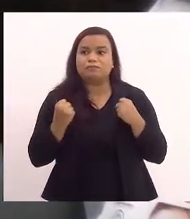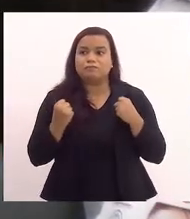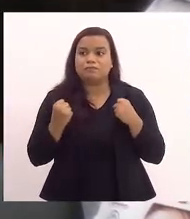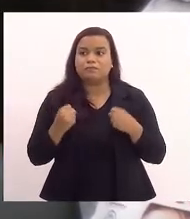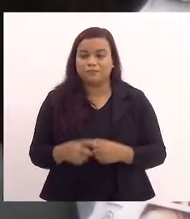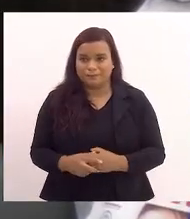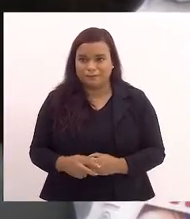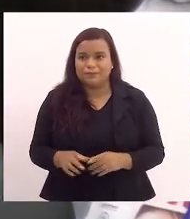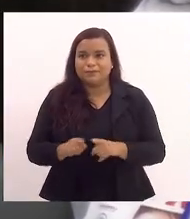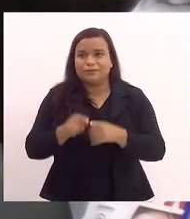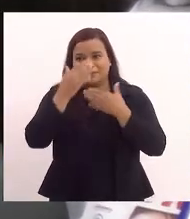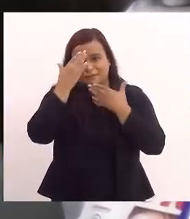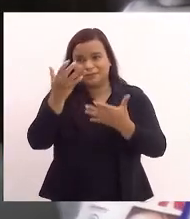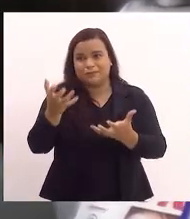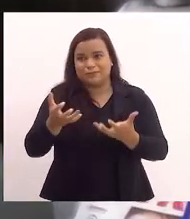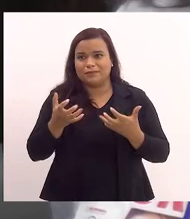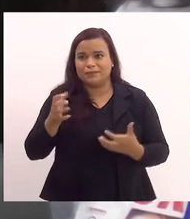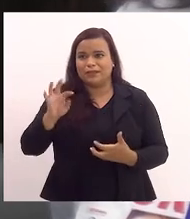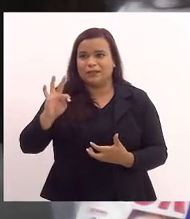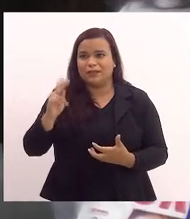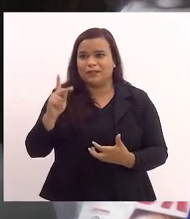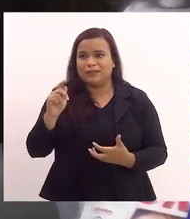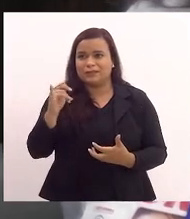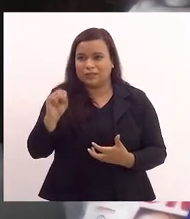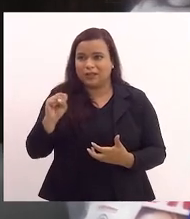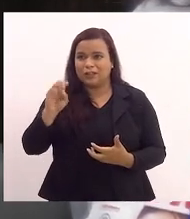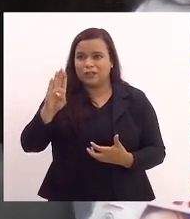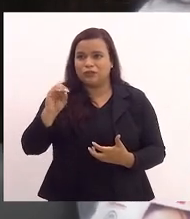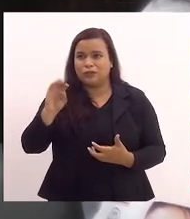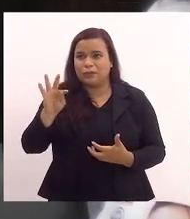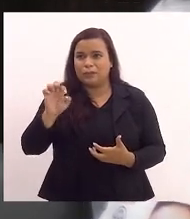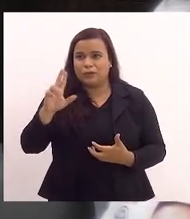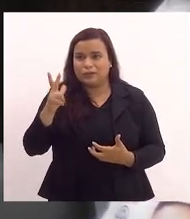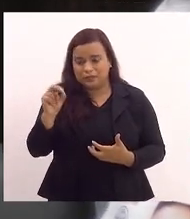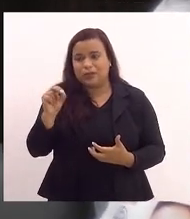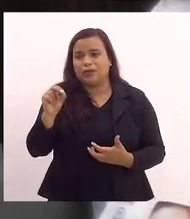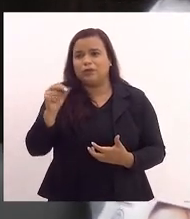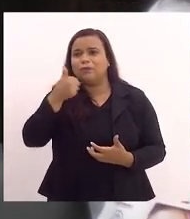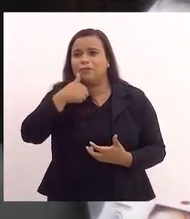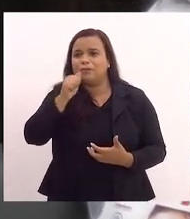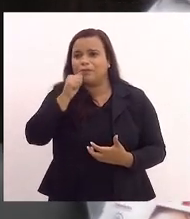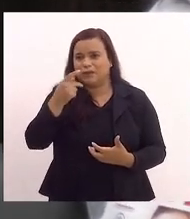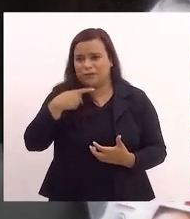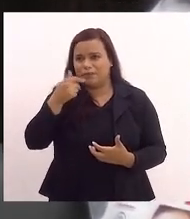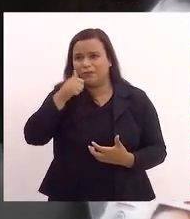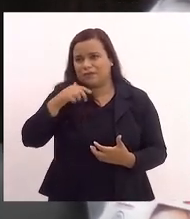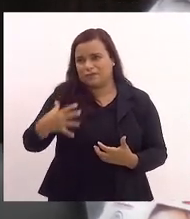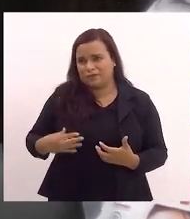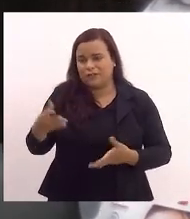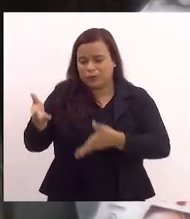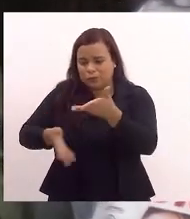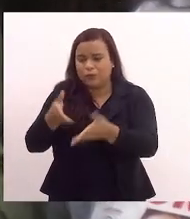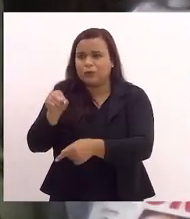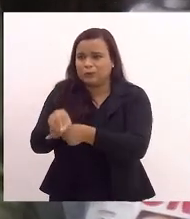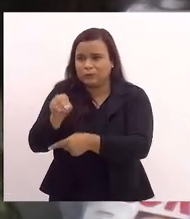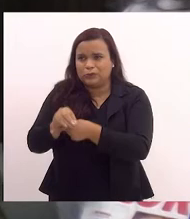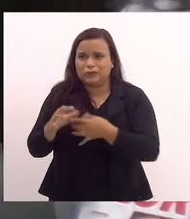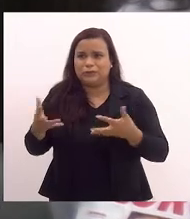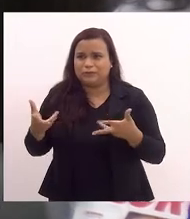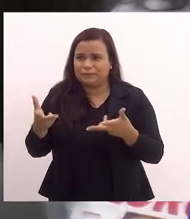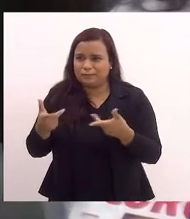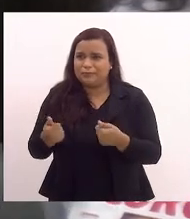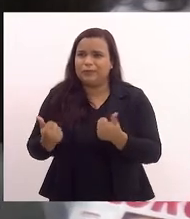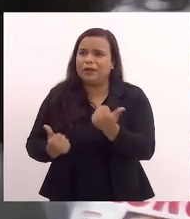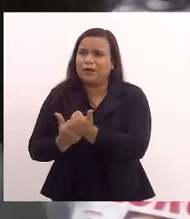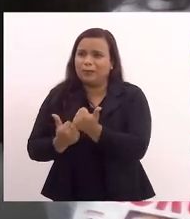Quero agradecer também a Thaís Botelho, a mãe dela, que cuidou brilhantemente e deu todo o